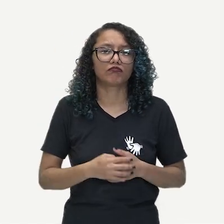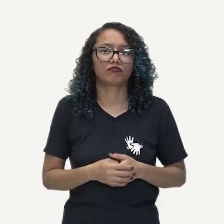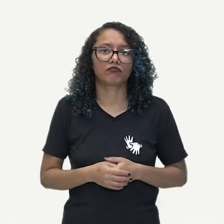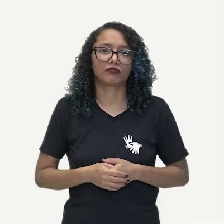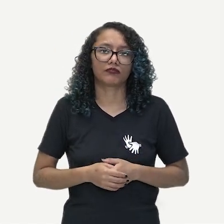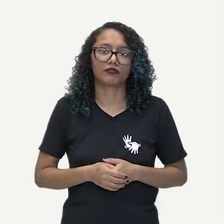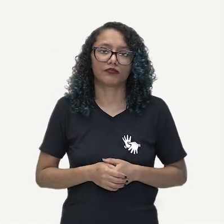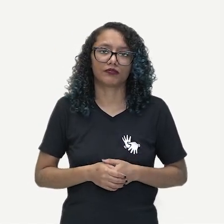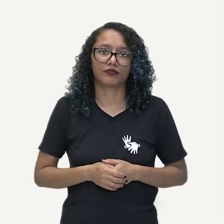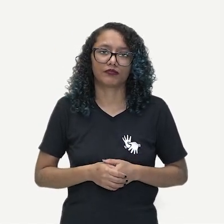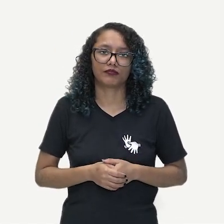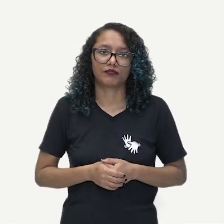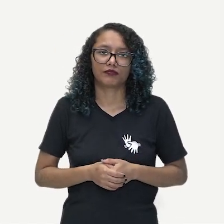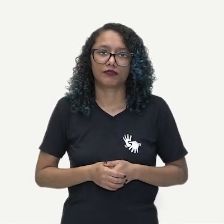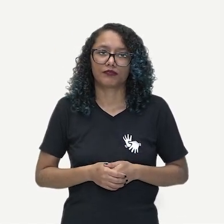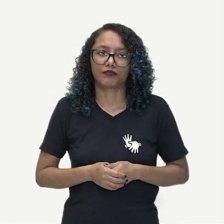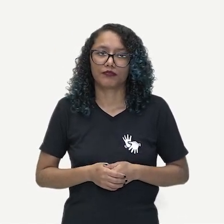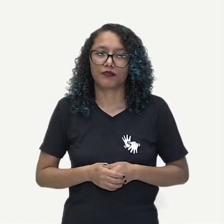sob